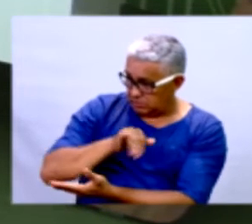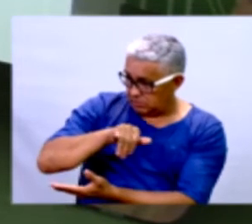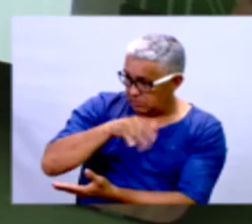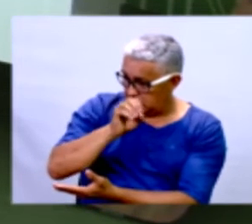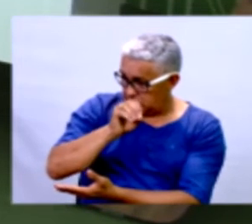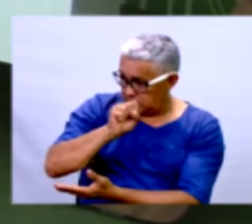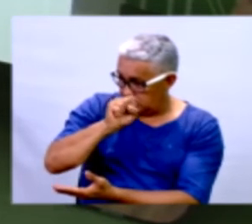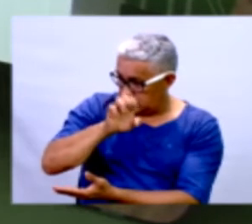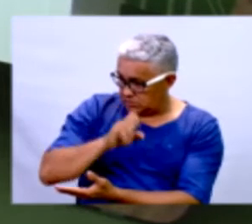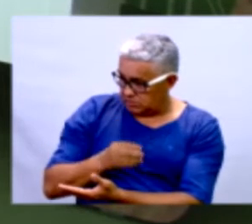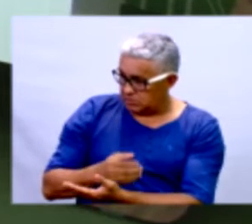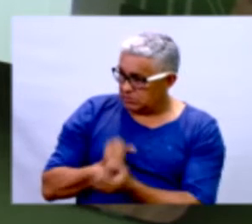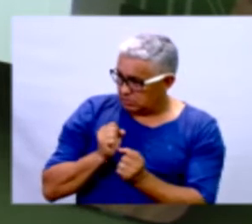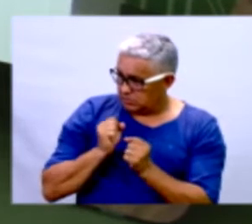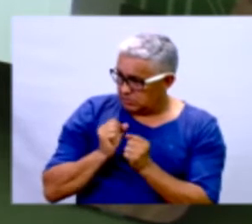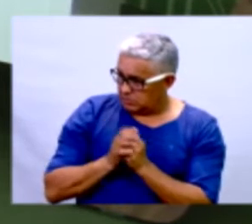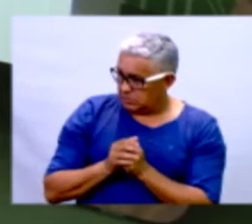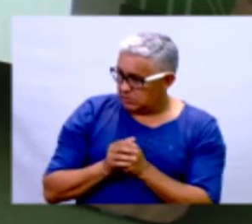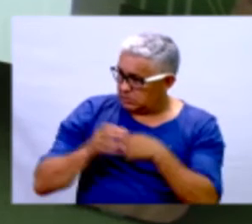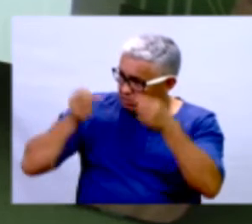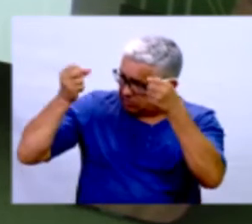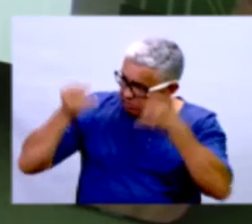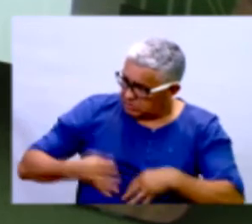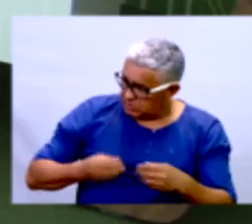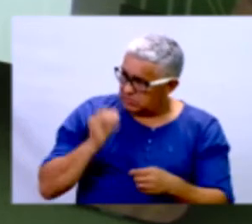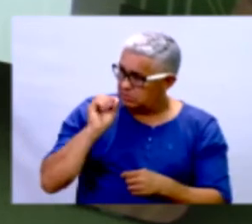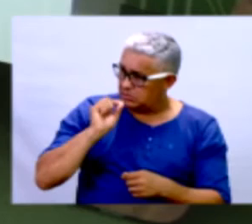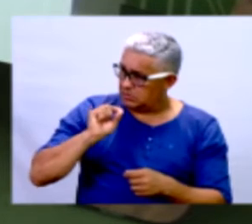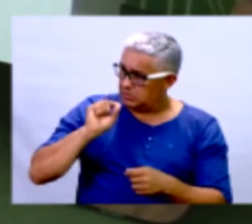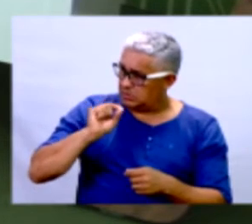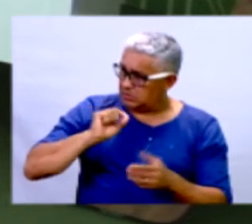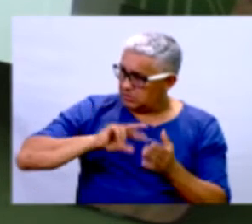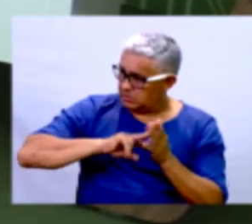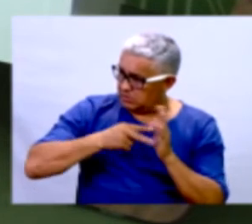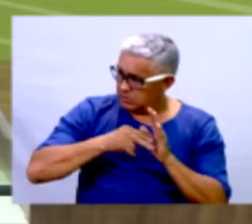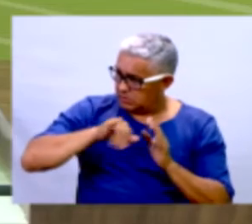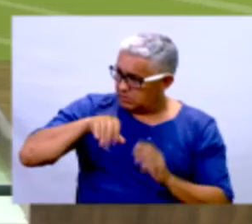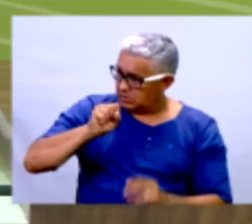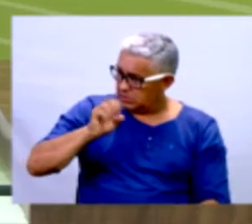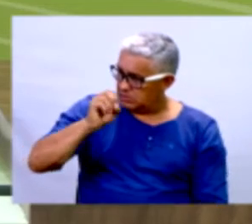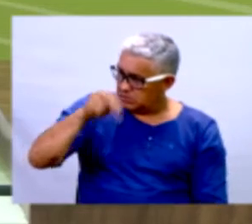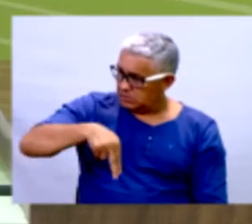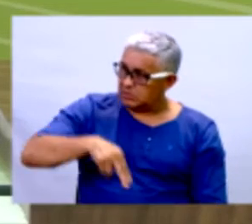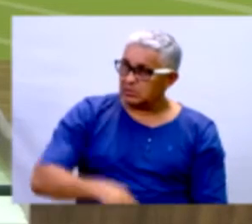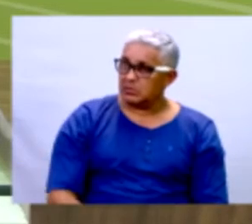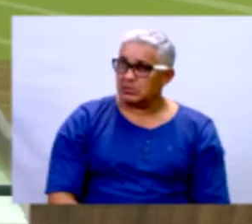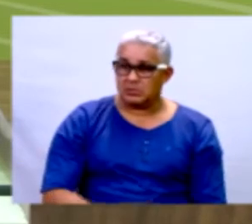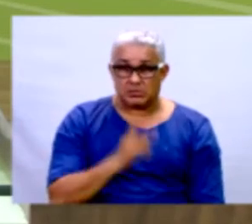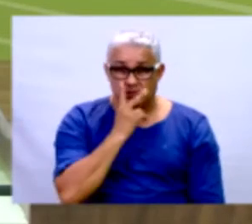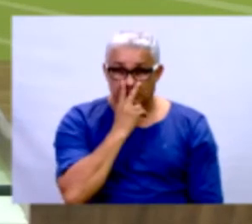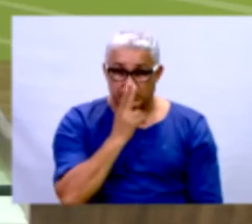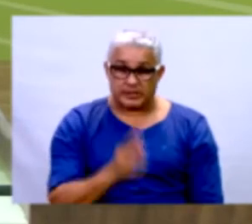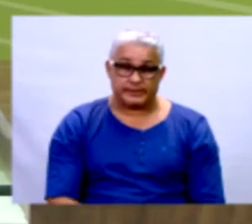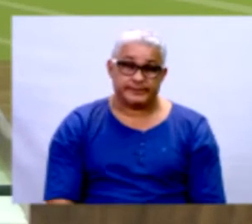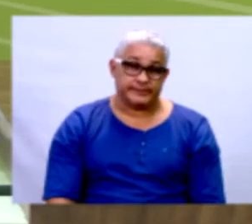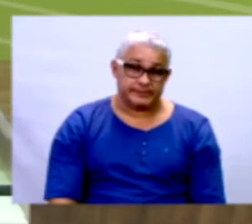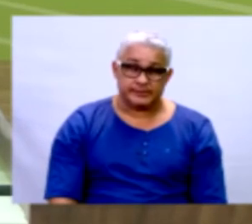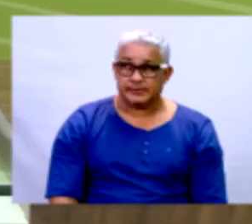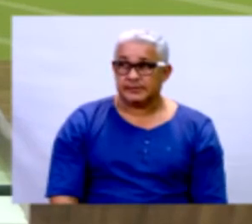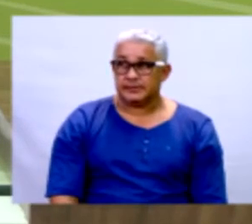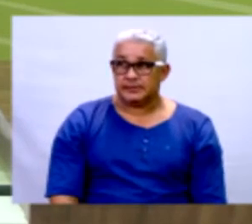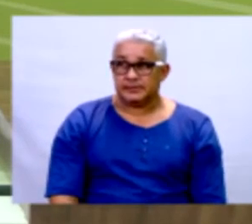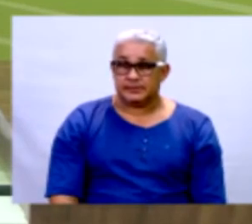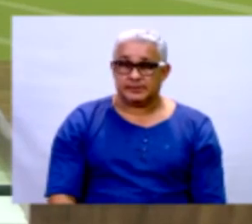aí para a gente o que significa o JSON, né? A palavra JSON parece um nome e